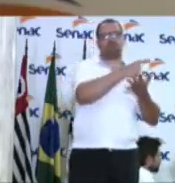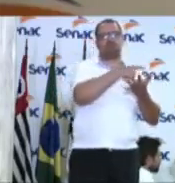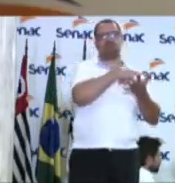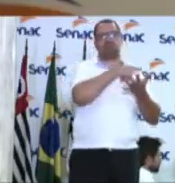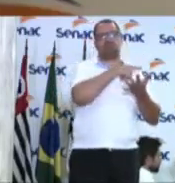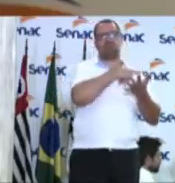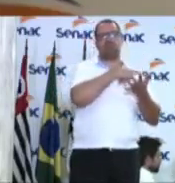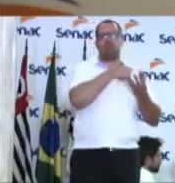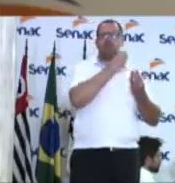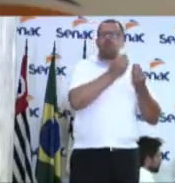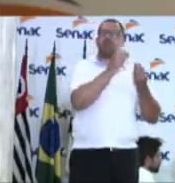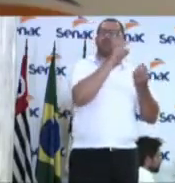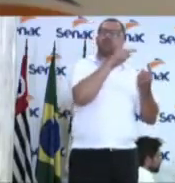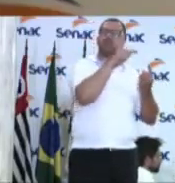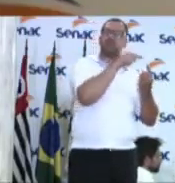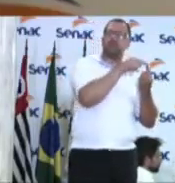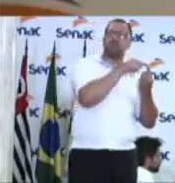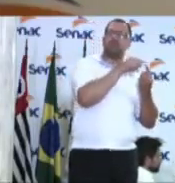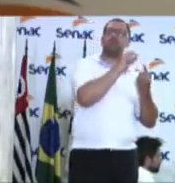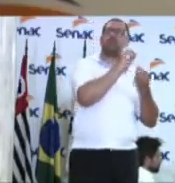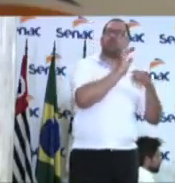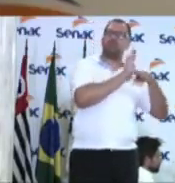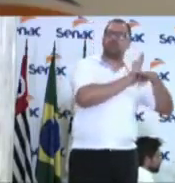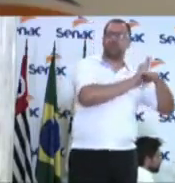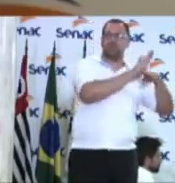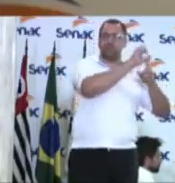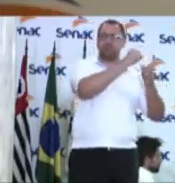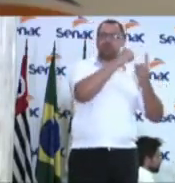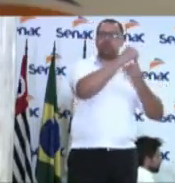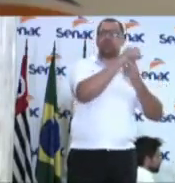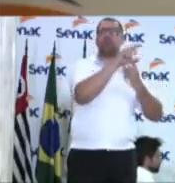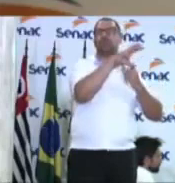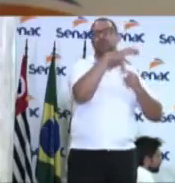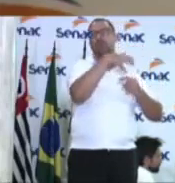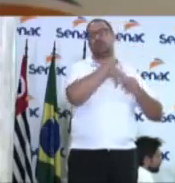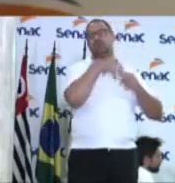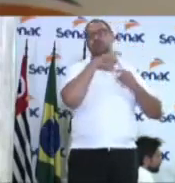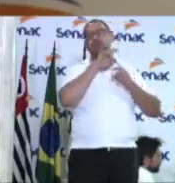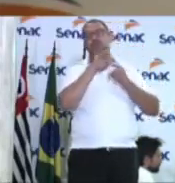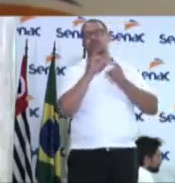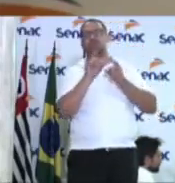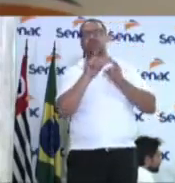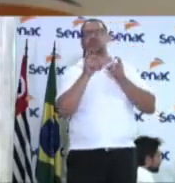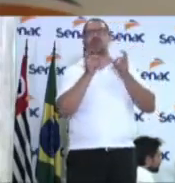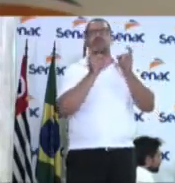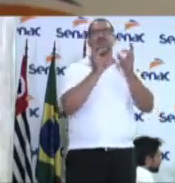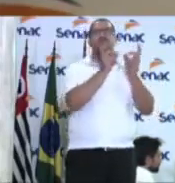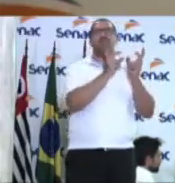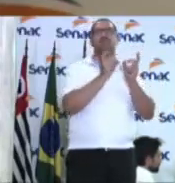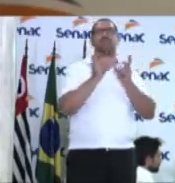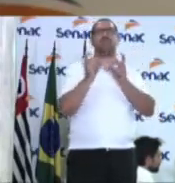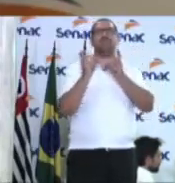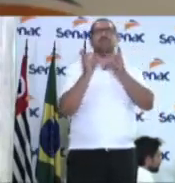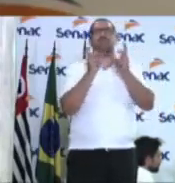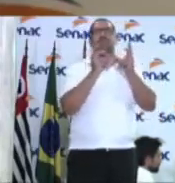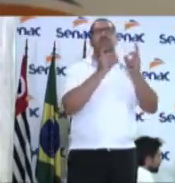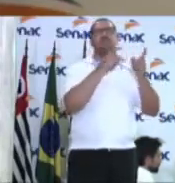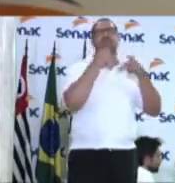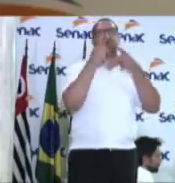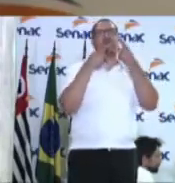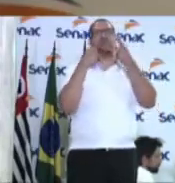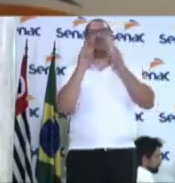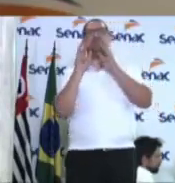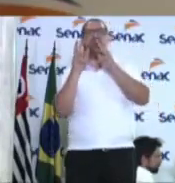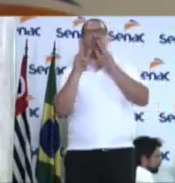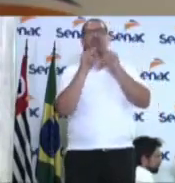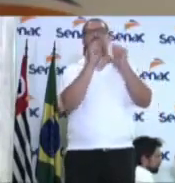bandeira. Qual é o seu ponto de vista? Qual a sua ajuda para a sociedade? Você não pode querer só vender e falar superficialmente sobre